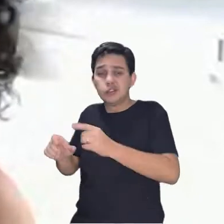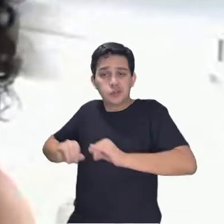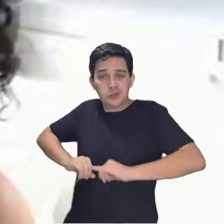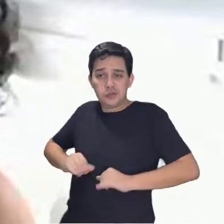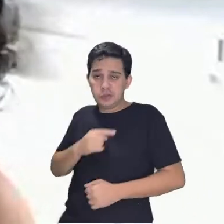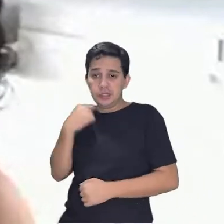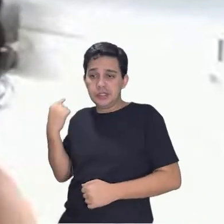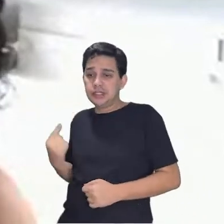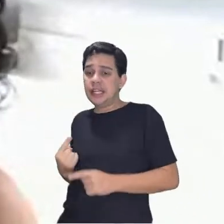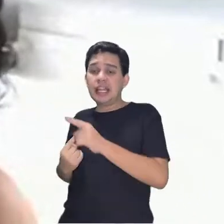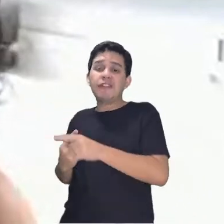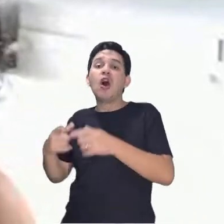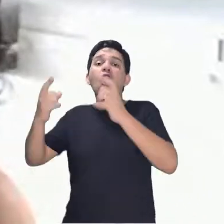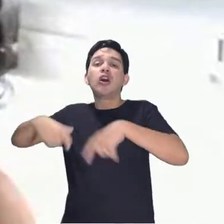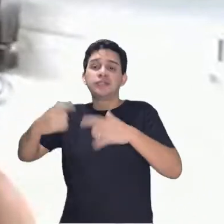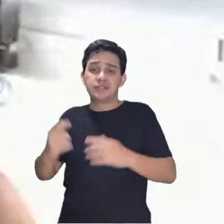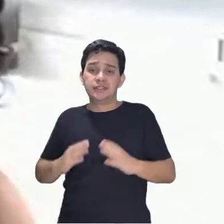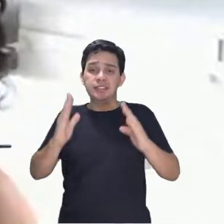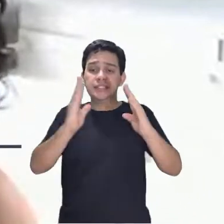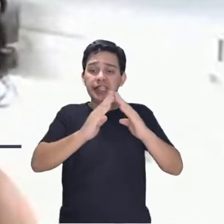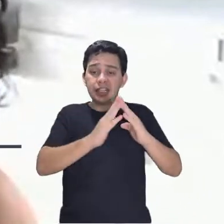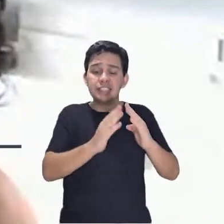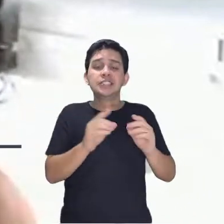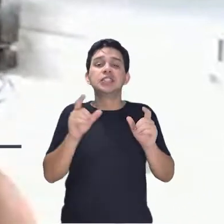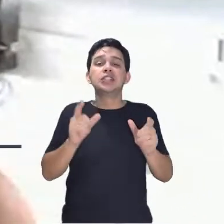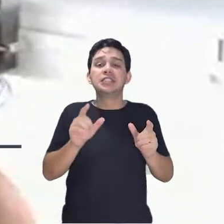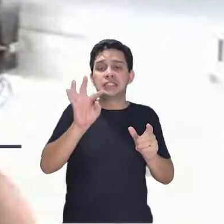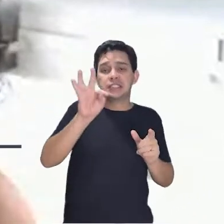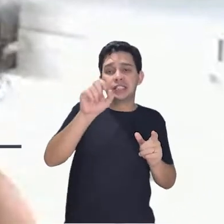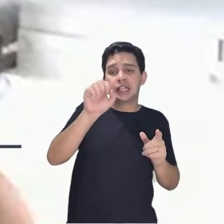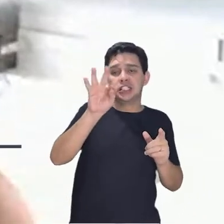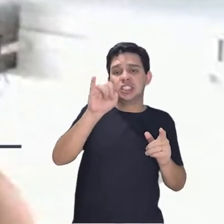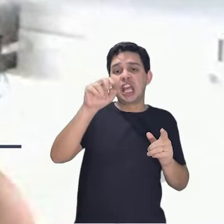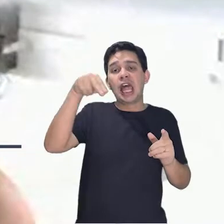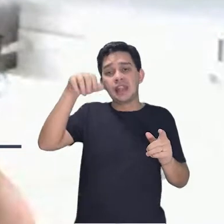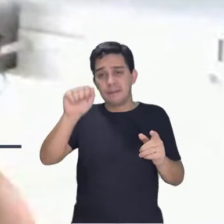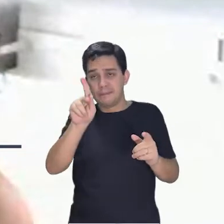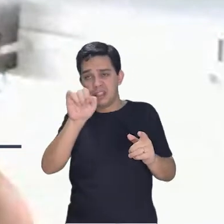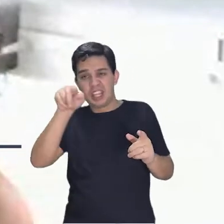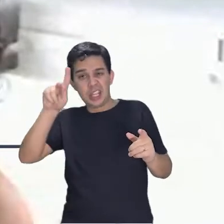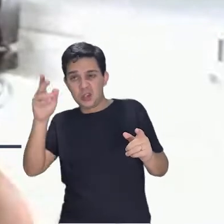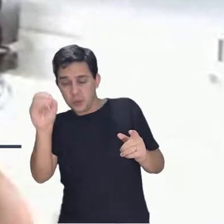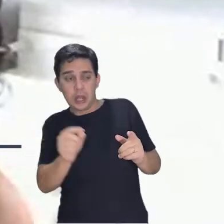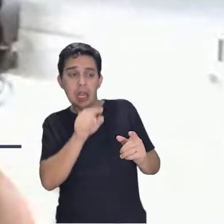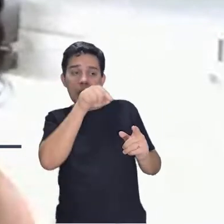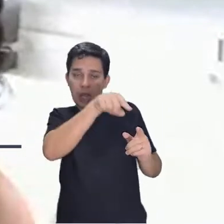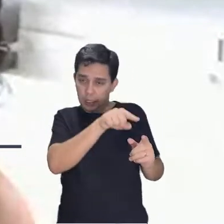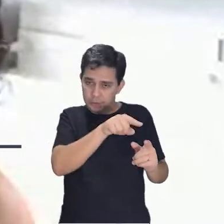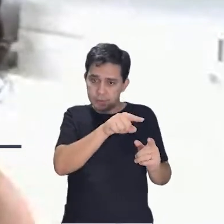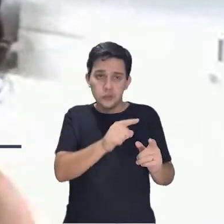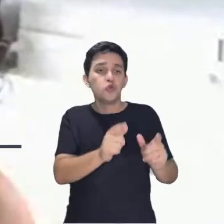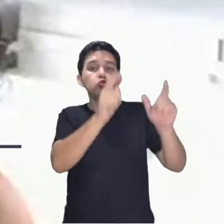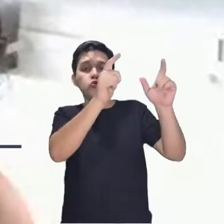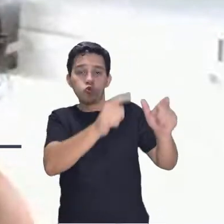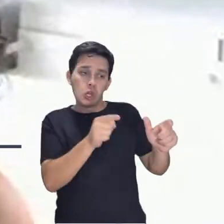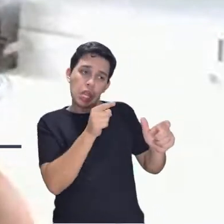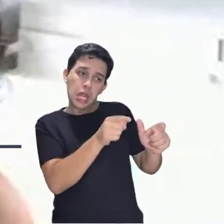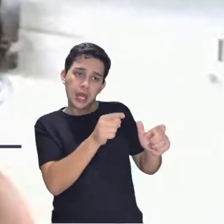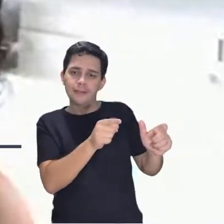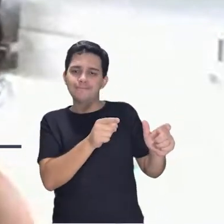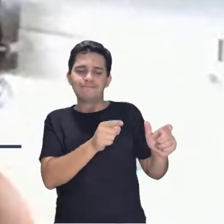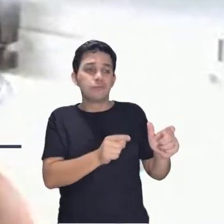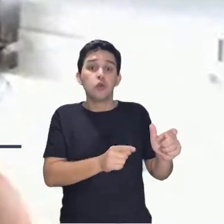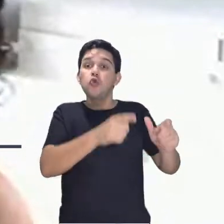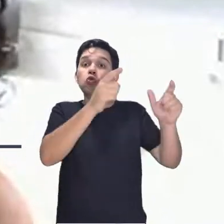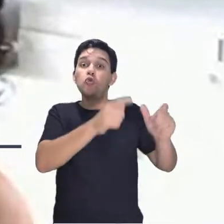Tatiana Pinheiro. Né, instaurado o procedimento, foram realizadas diligências e identificado que no local onde a vítima foi